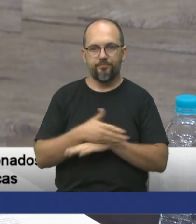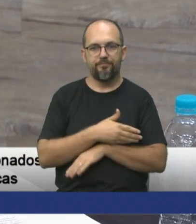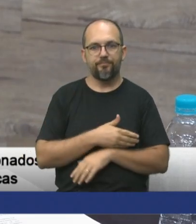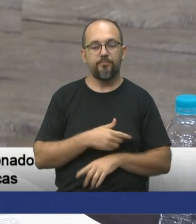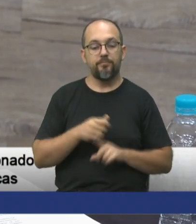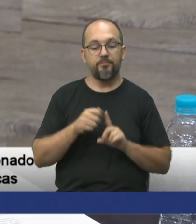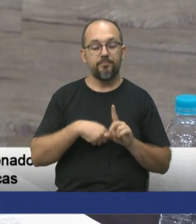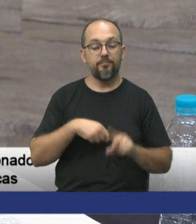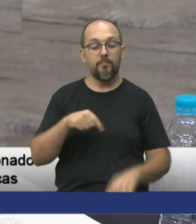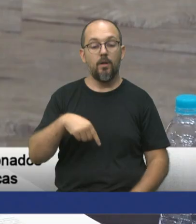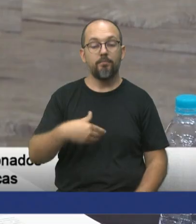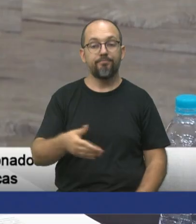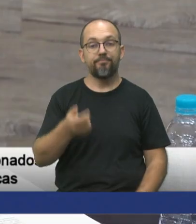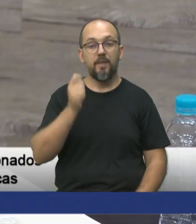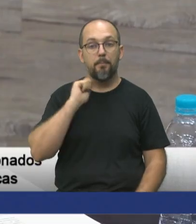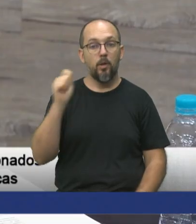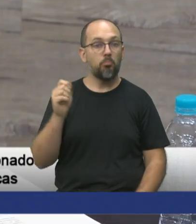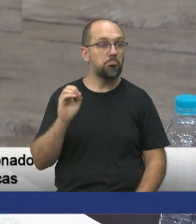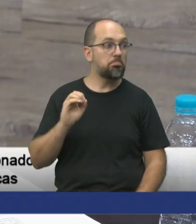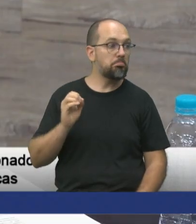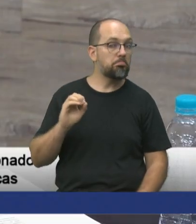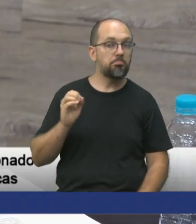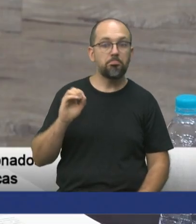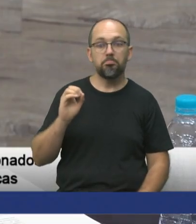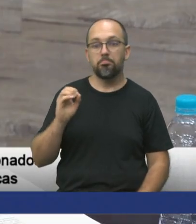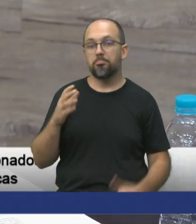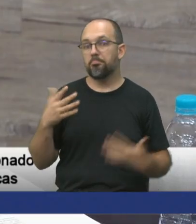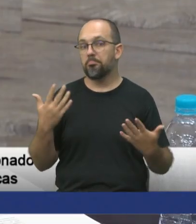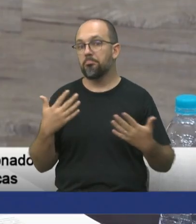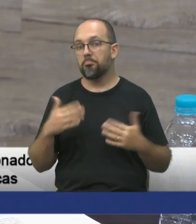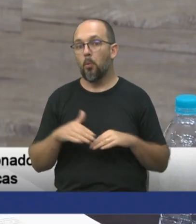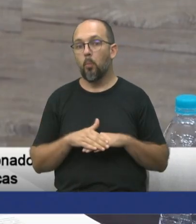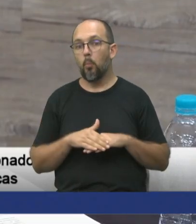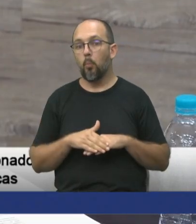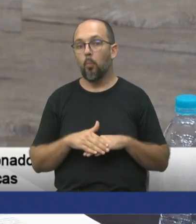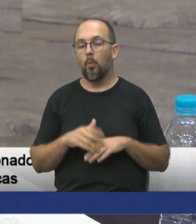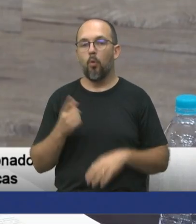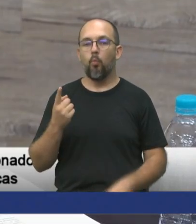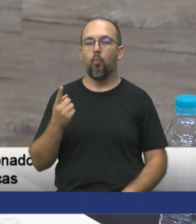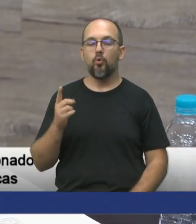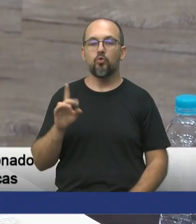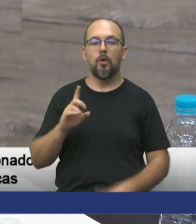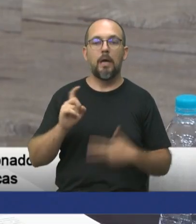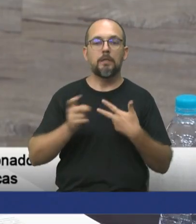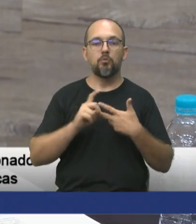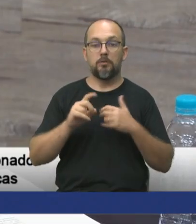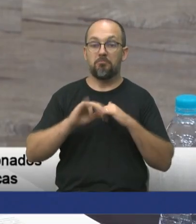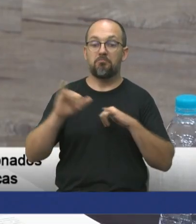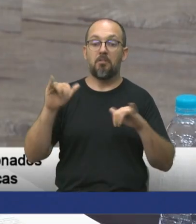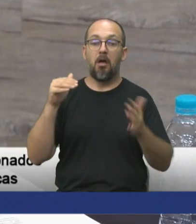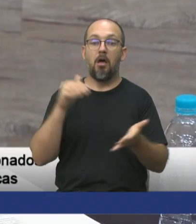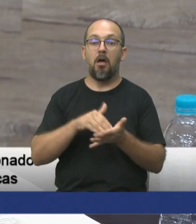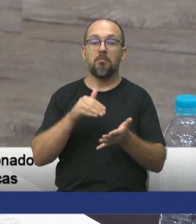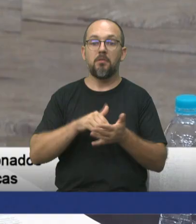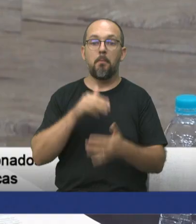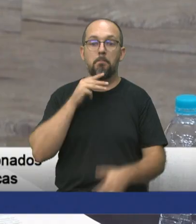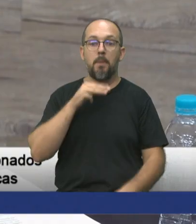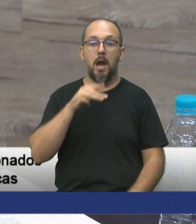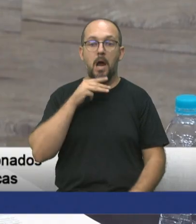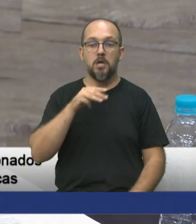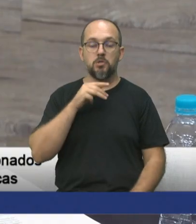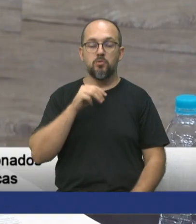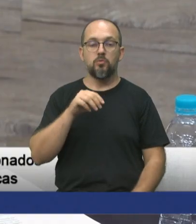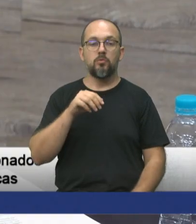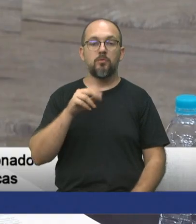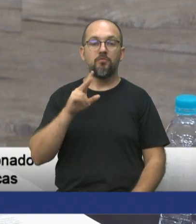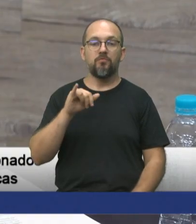abril, sem nenhum tipo de sinalização, com uma sinalização do Poder Executivo de que até março haveria qualquer